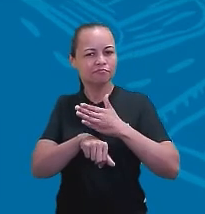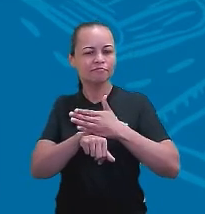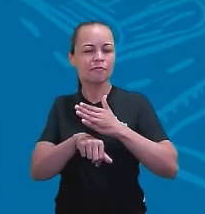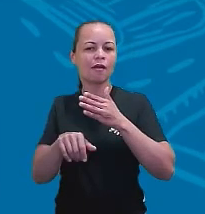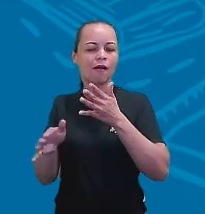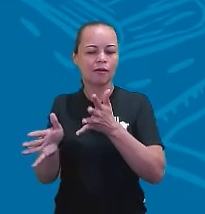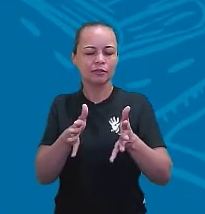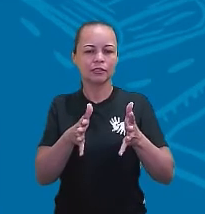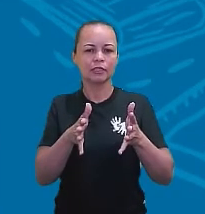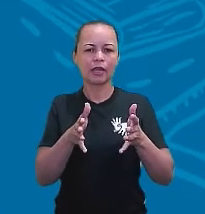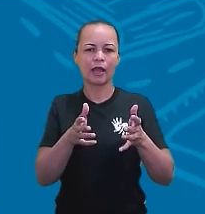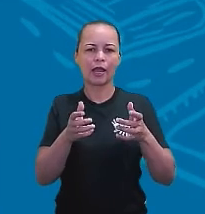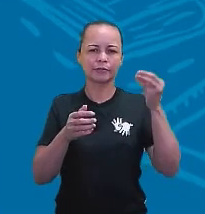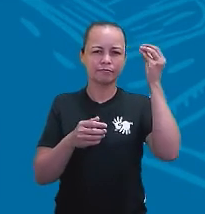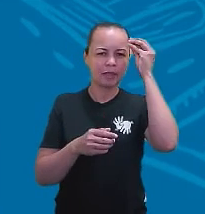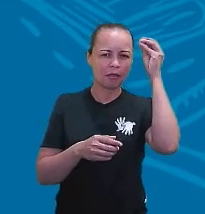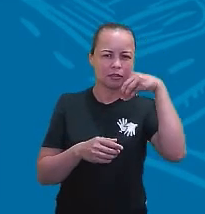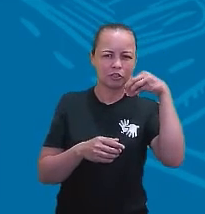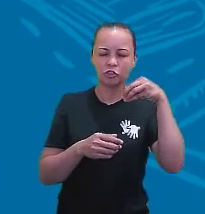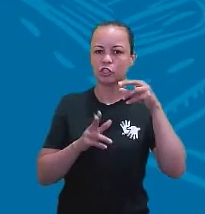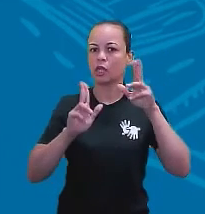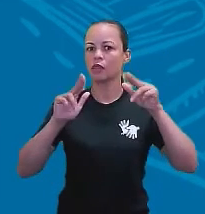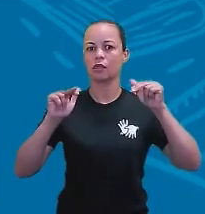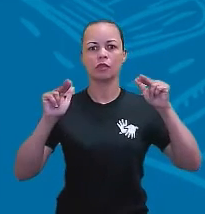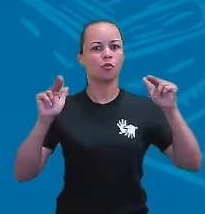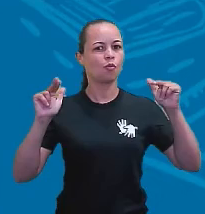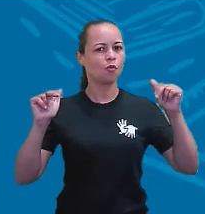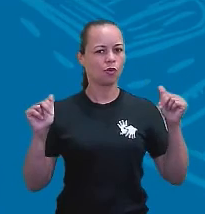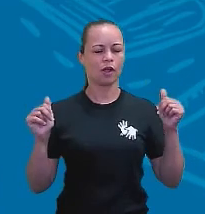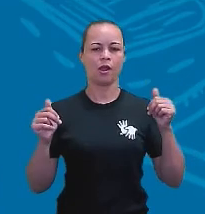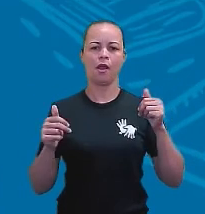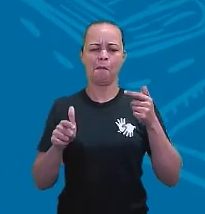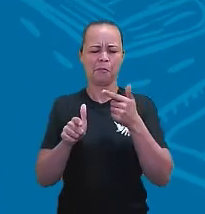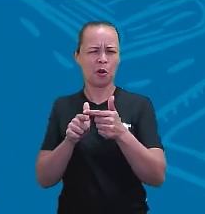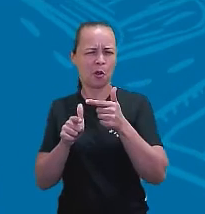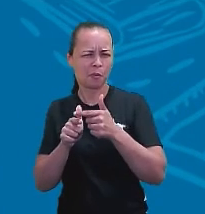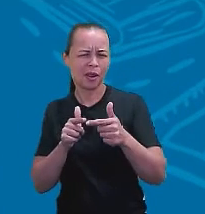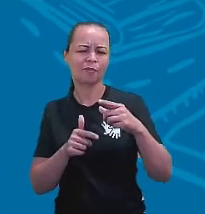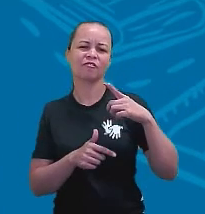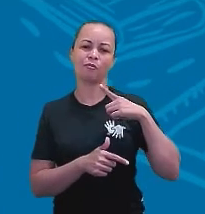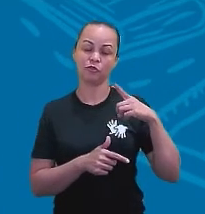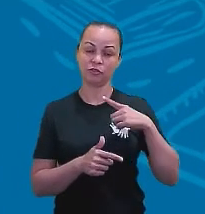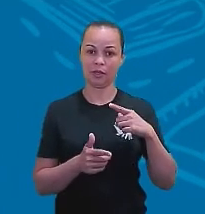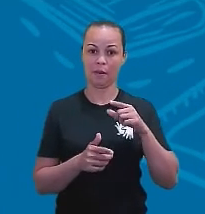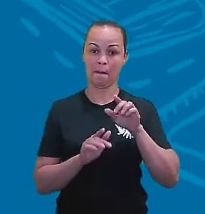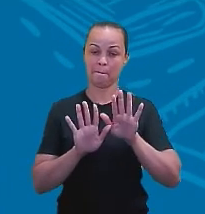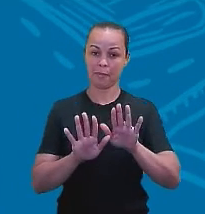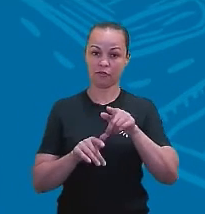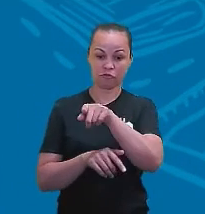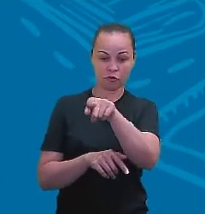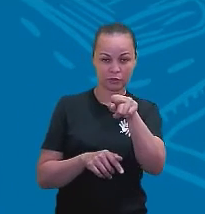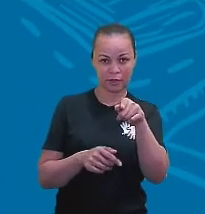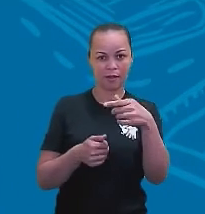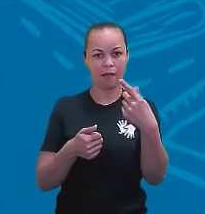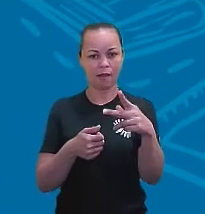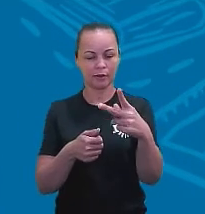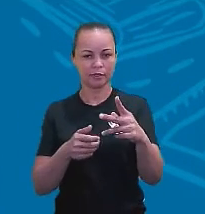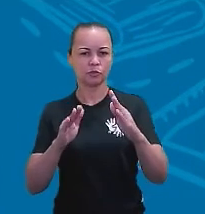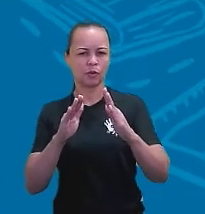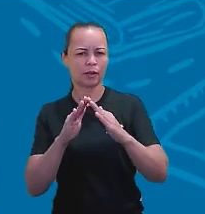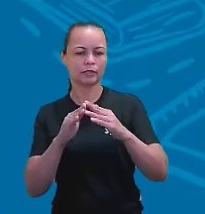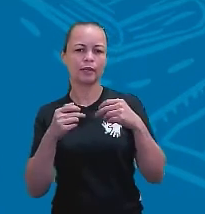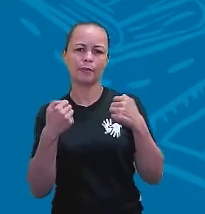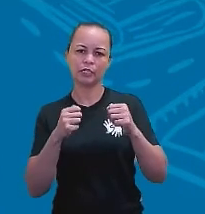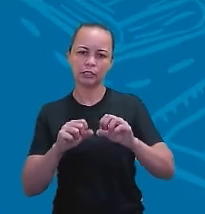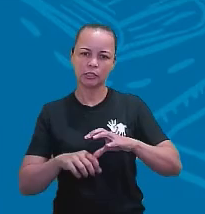e nunca desistir, jamais. Problemas nós vamos enfrentar, gente. Mas você aí de casa precisa estar sempre